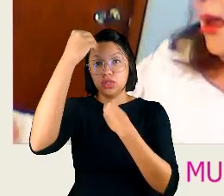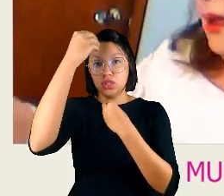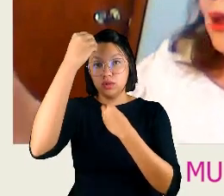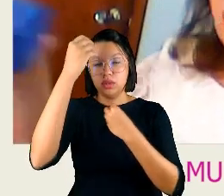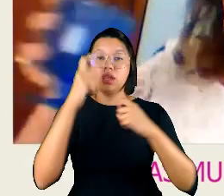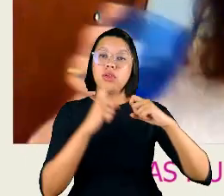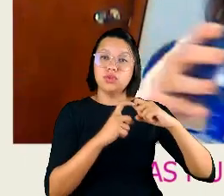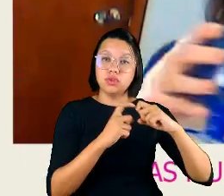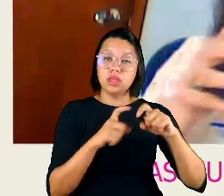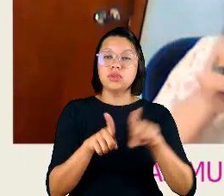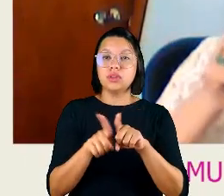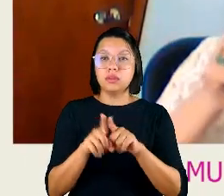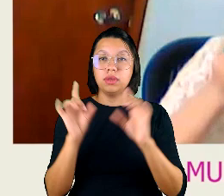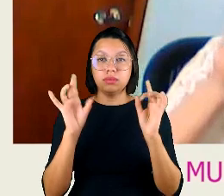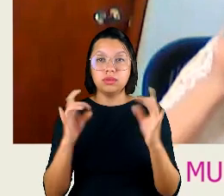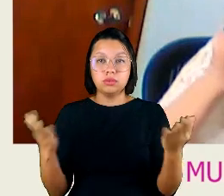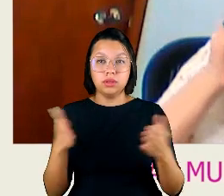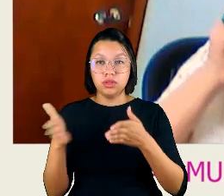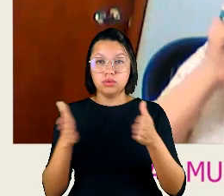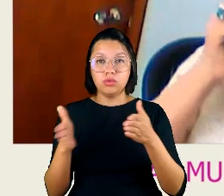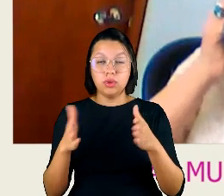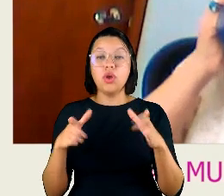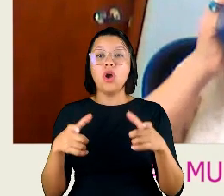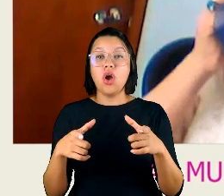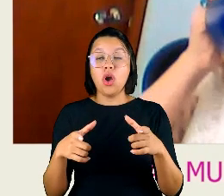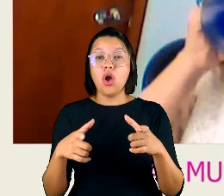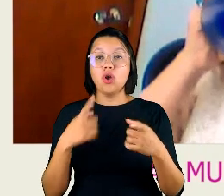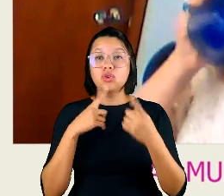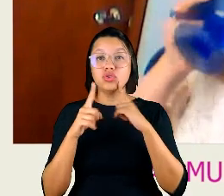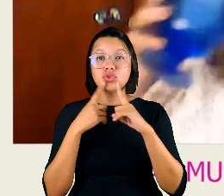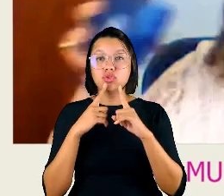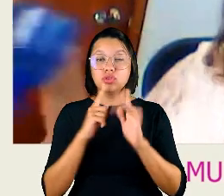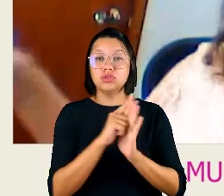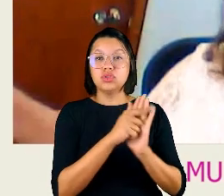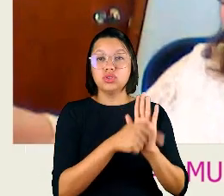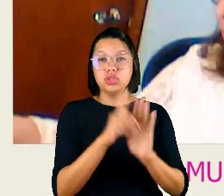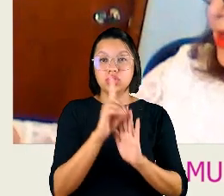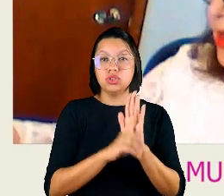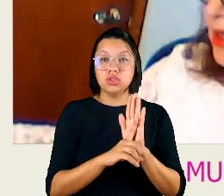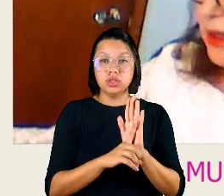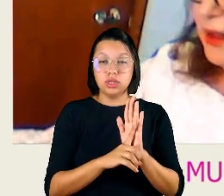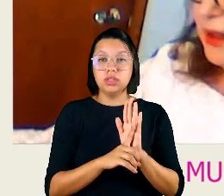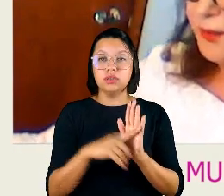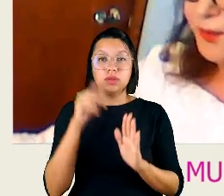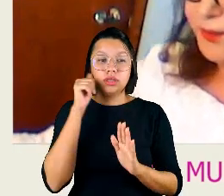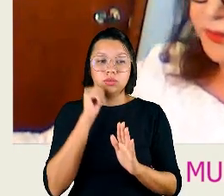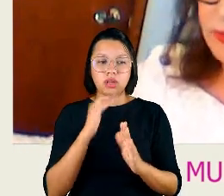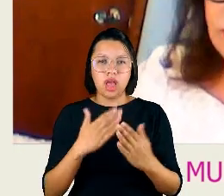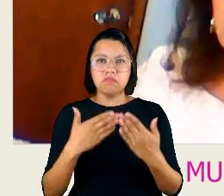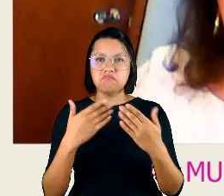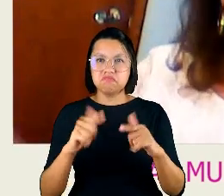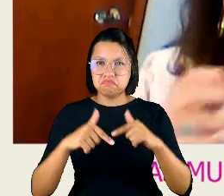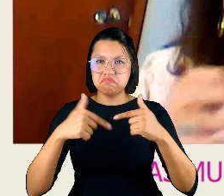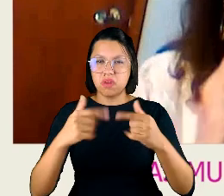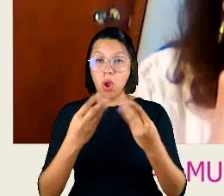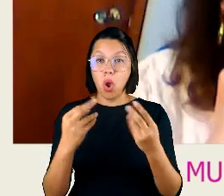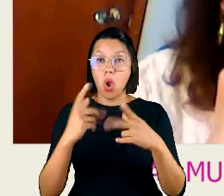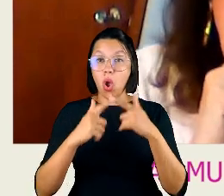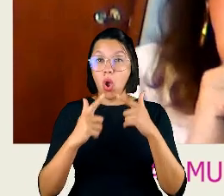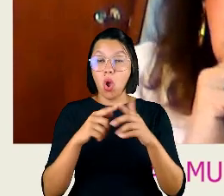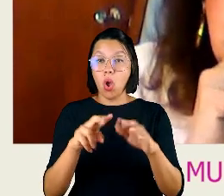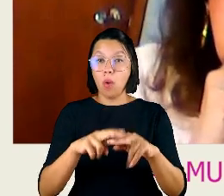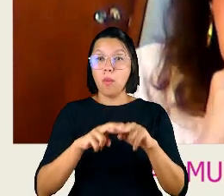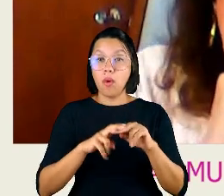nesse momento onde as discussões sobre gênero e o direito das mulheres enfrentam aí diversos problemas por conta de uma agenda